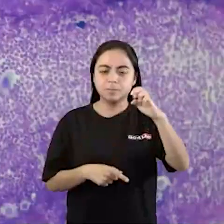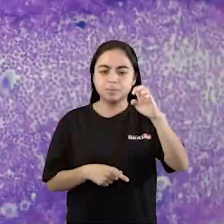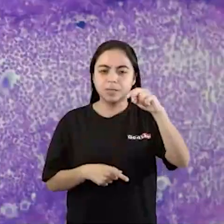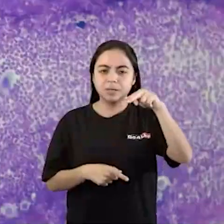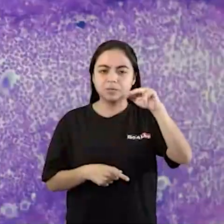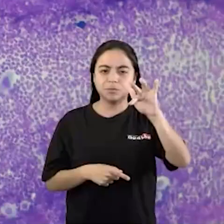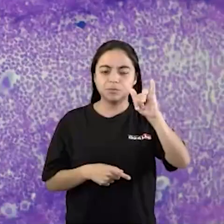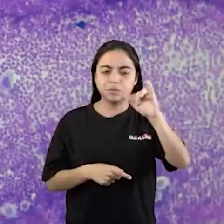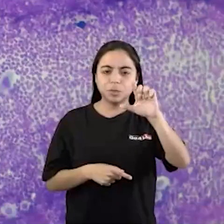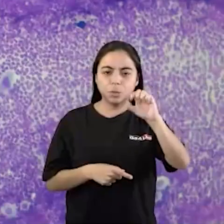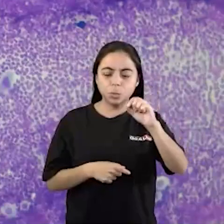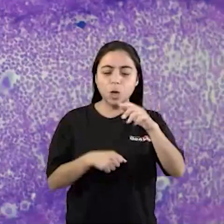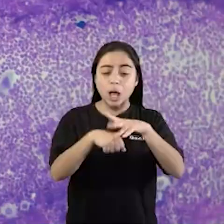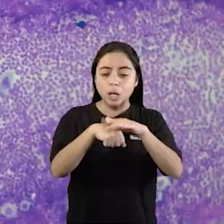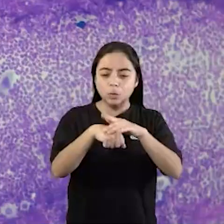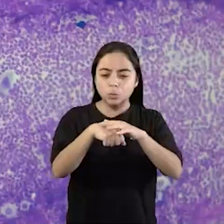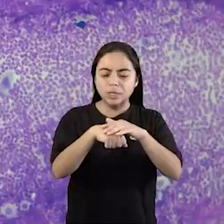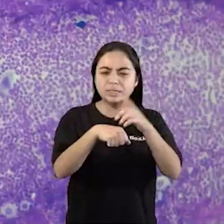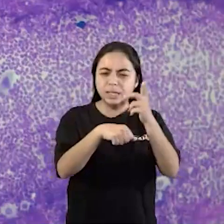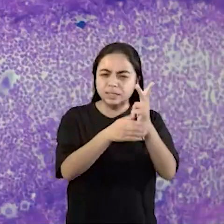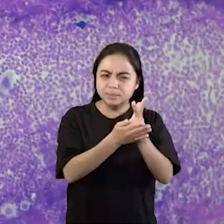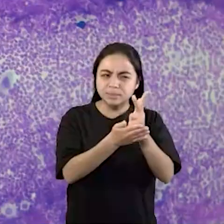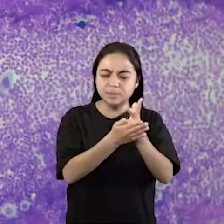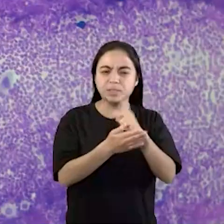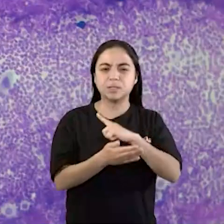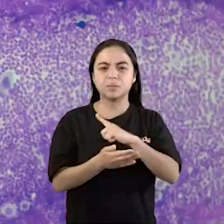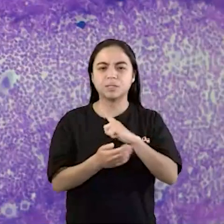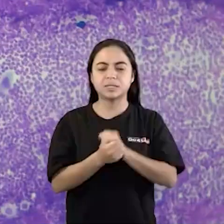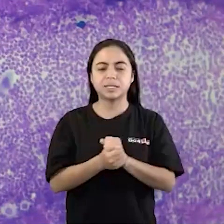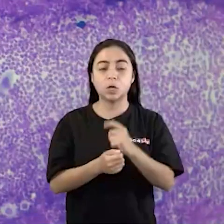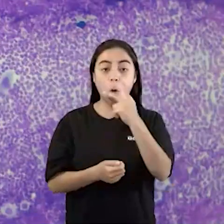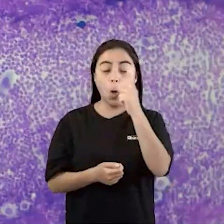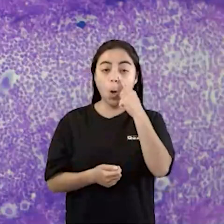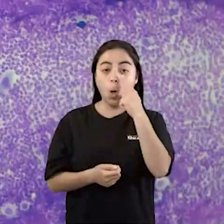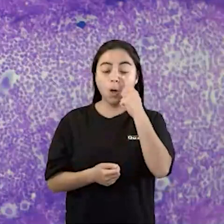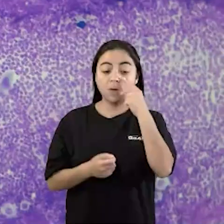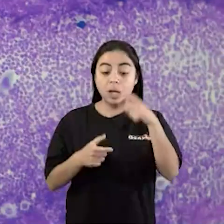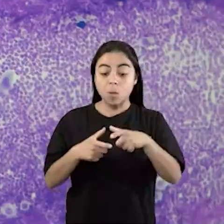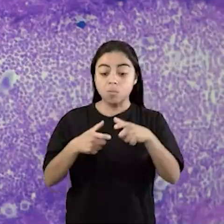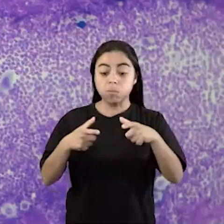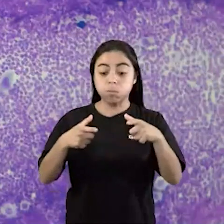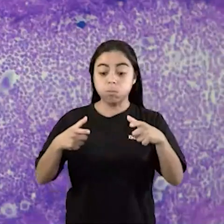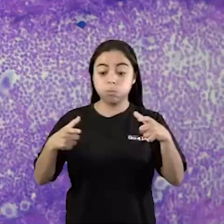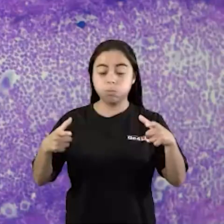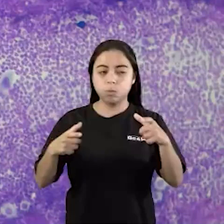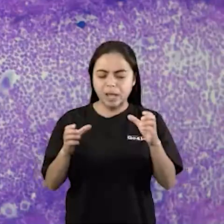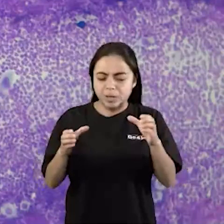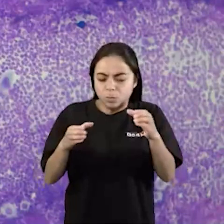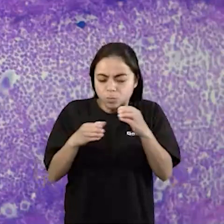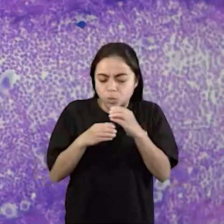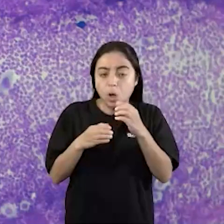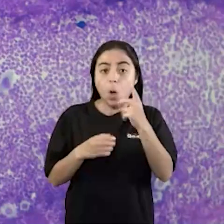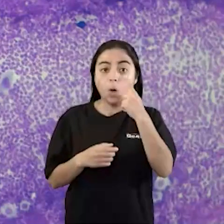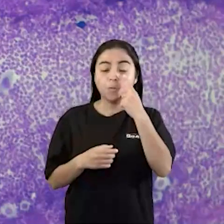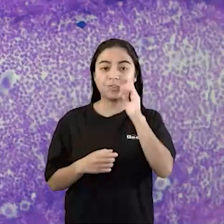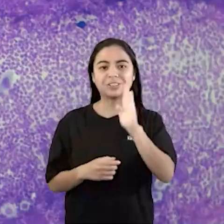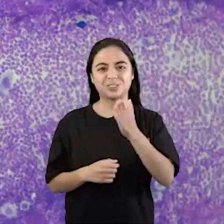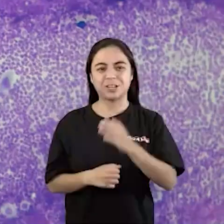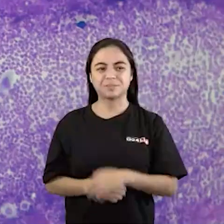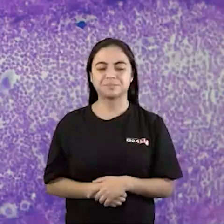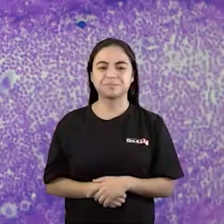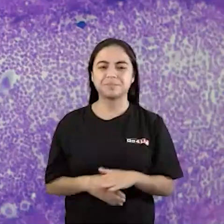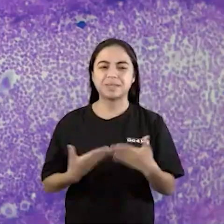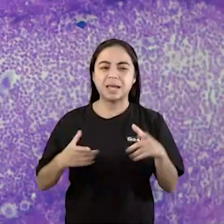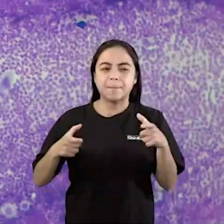onde a gente vê isso com mais frequência. E vejam que tem um mar dessas células. Né? Na objetiva de menor aumento, a gente já consegue ver. E aí a gente